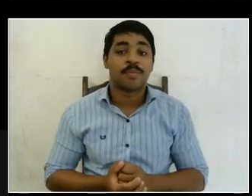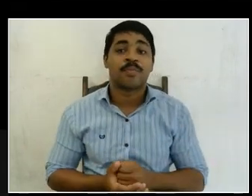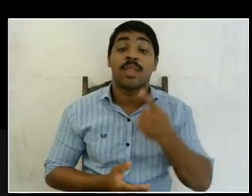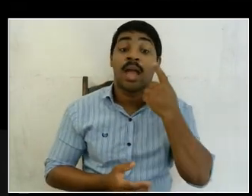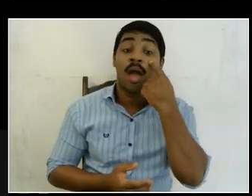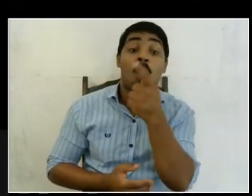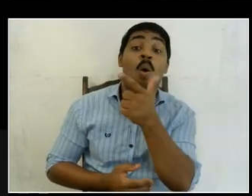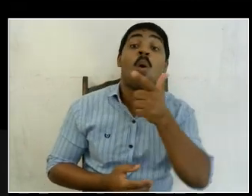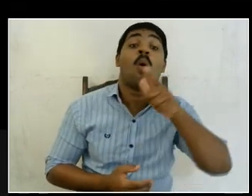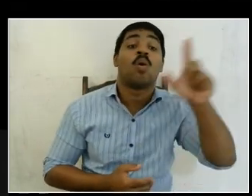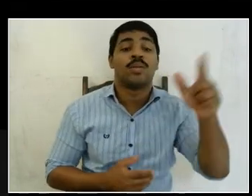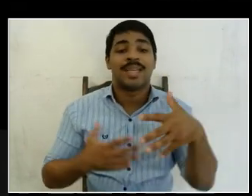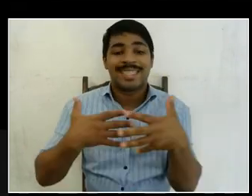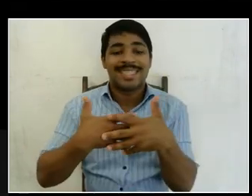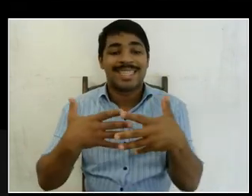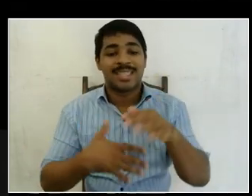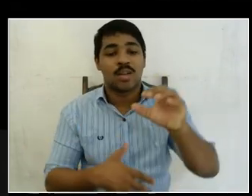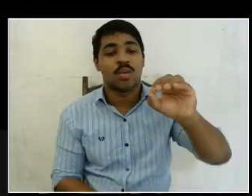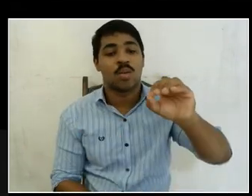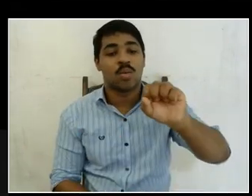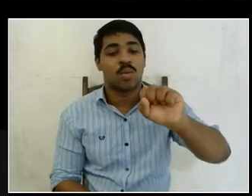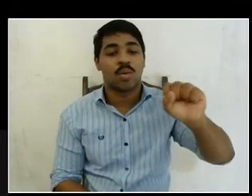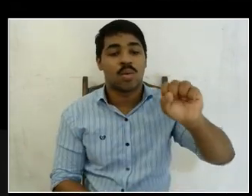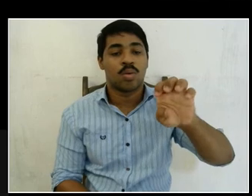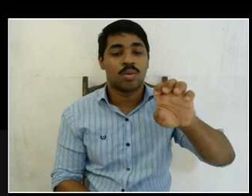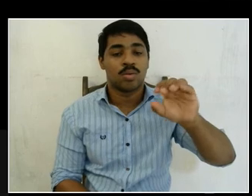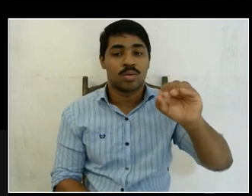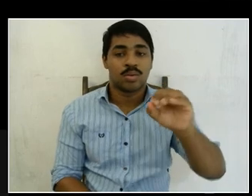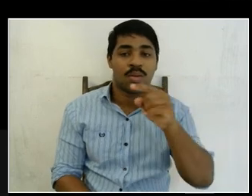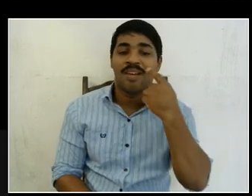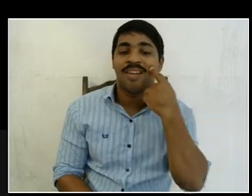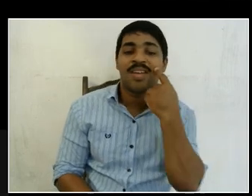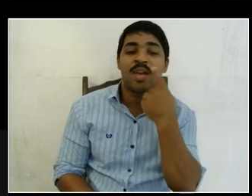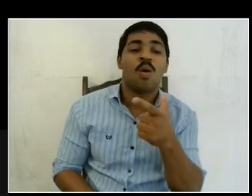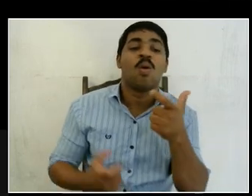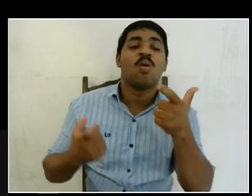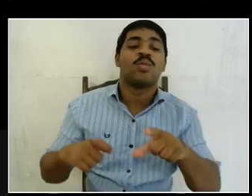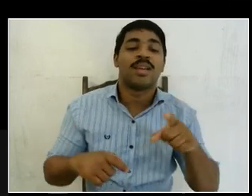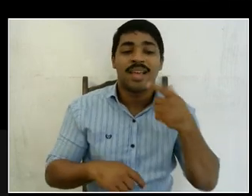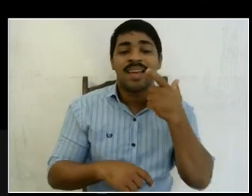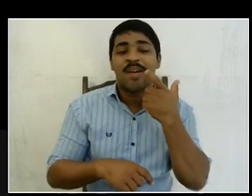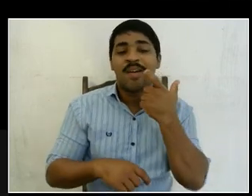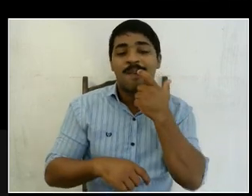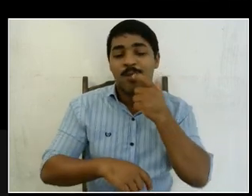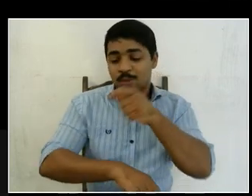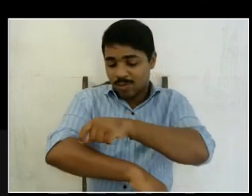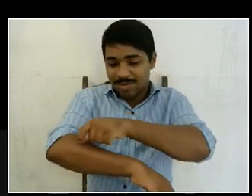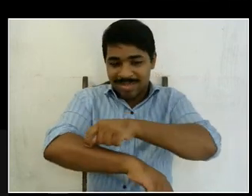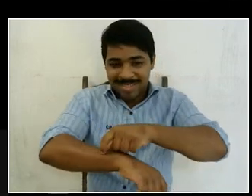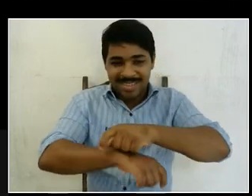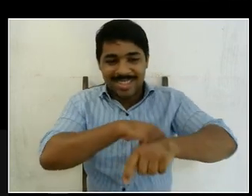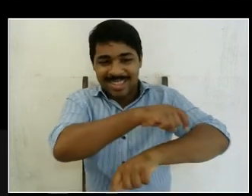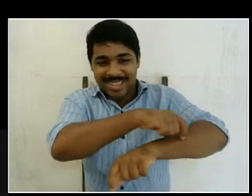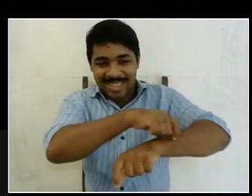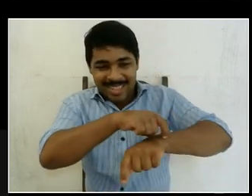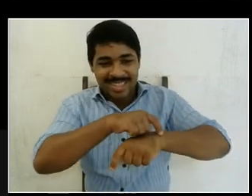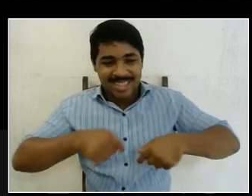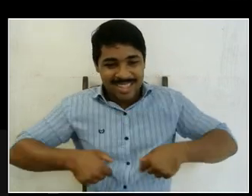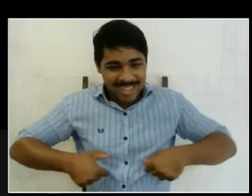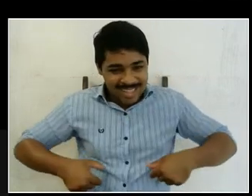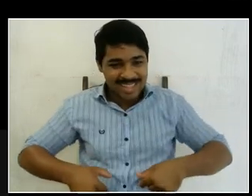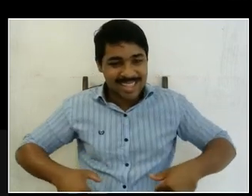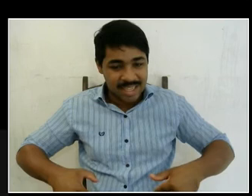tecido ósseo, como o próprio nome diz, ele é encontrado nos nossos ossos, né? Então, a gente tem ossos no nosso corpo todo. Ele é